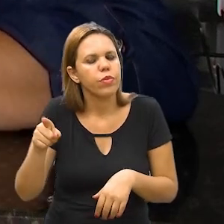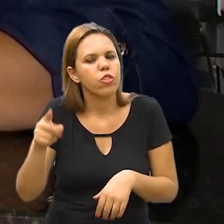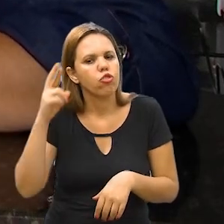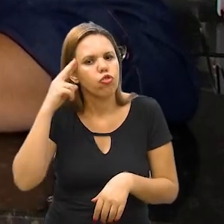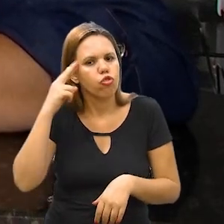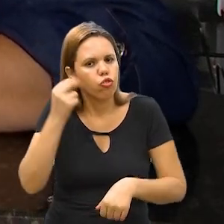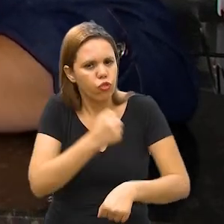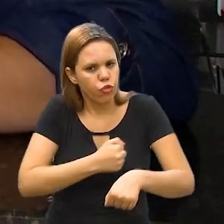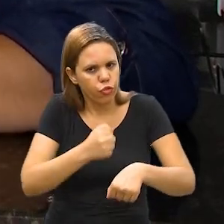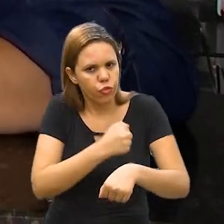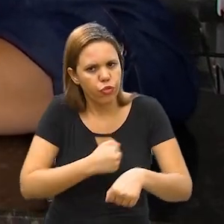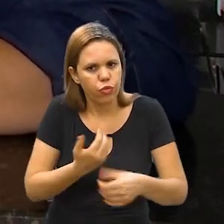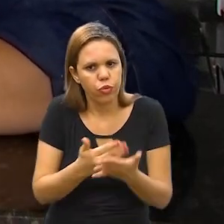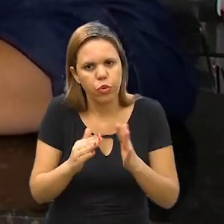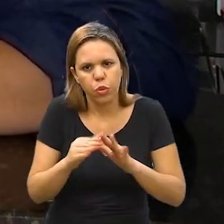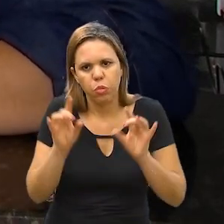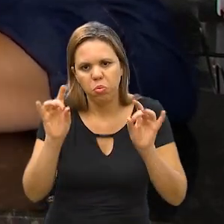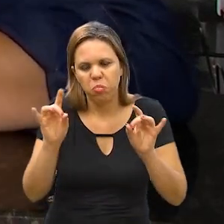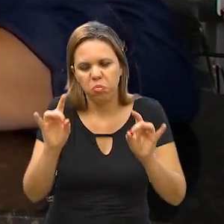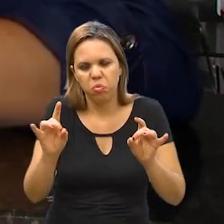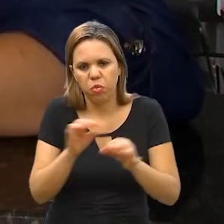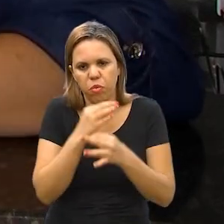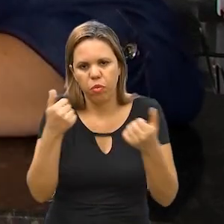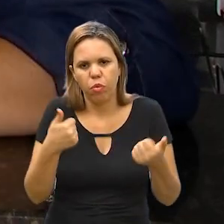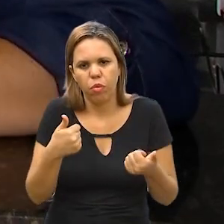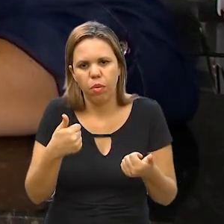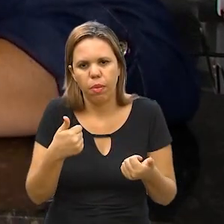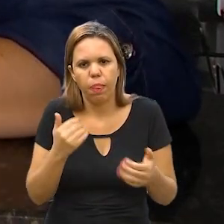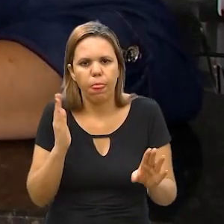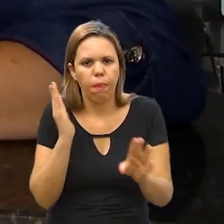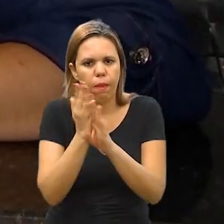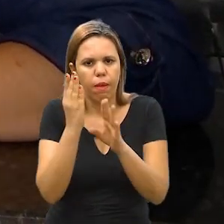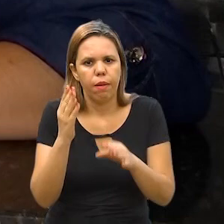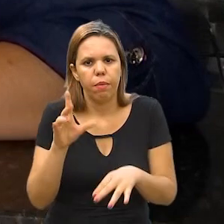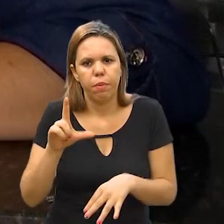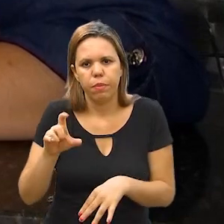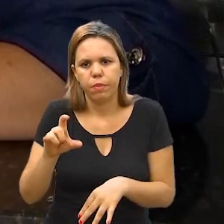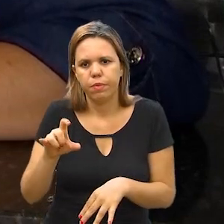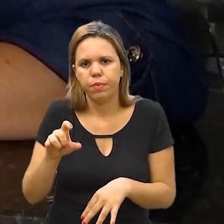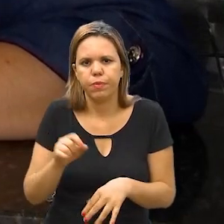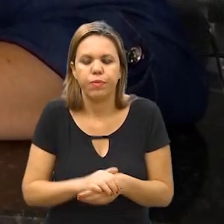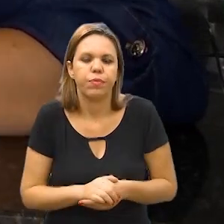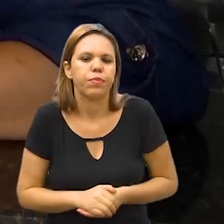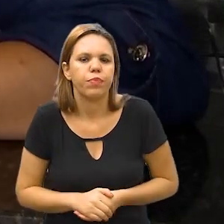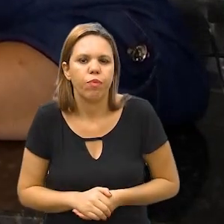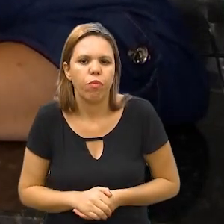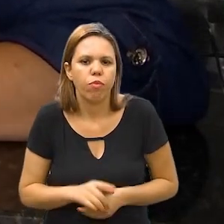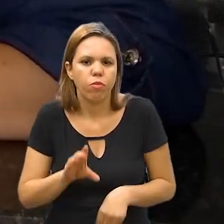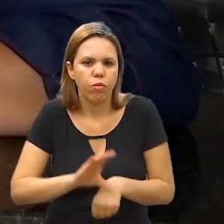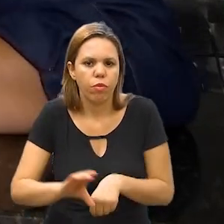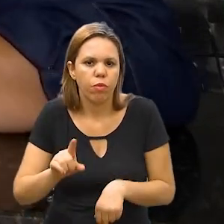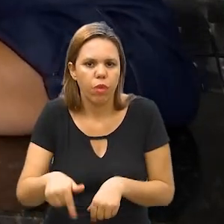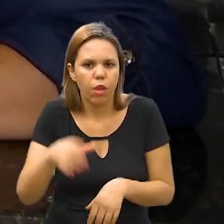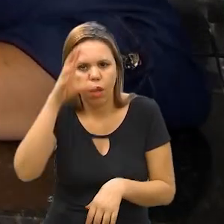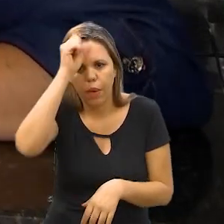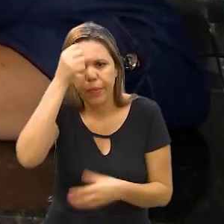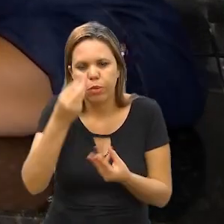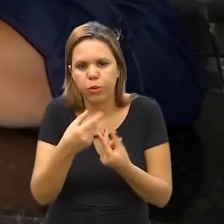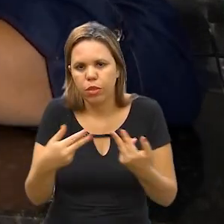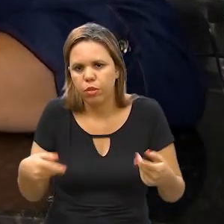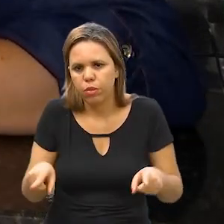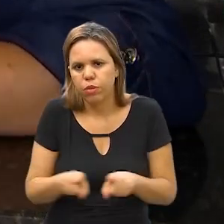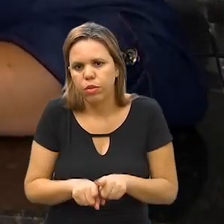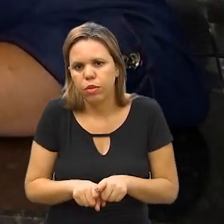chef, uma escola super recomendada, que eu achei também pelo Instagram. E nesse curso eu aprendi muitas